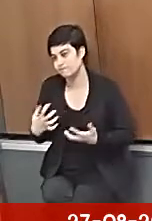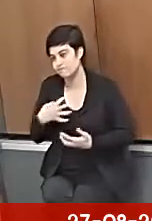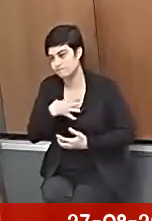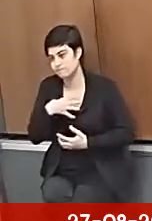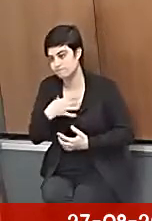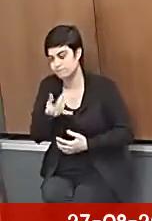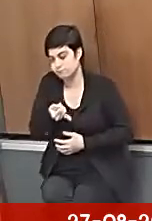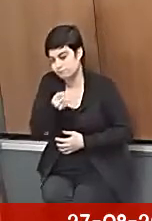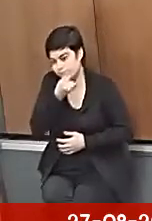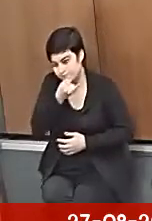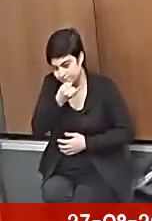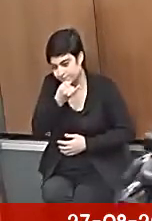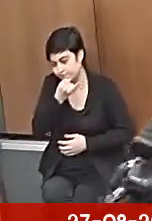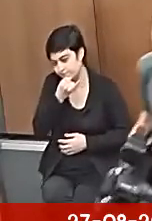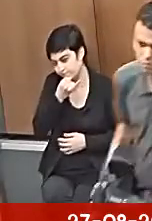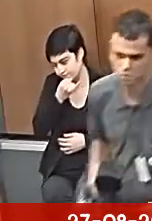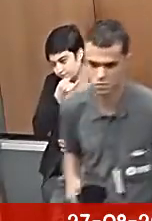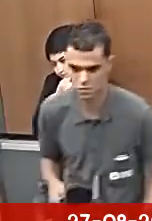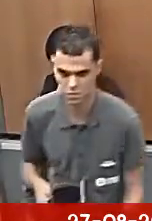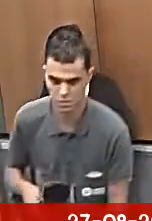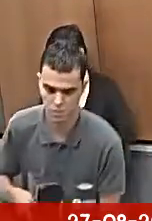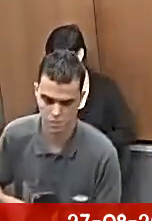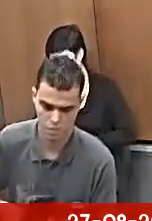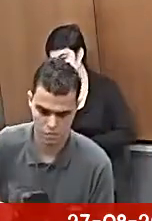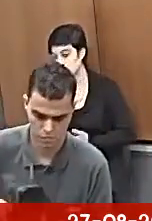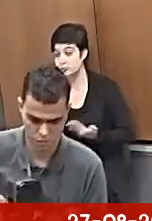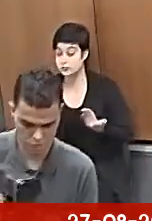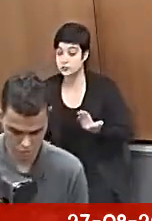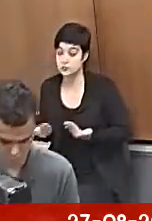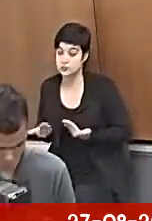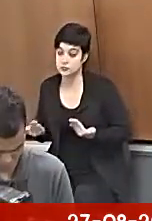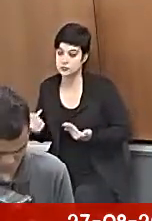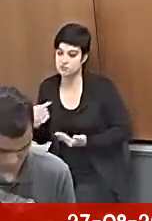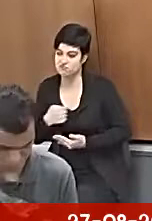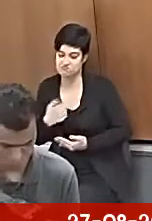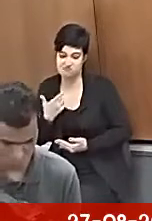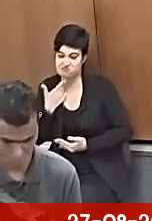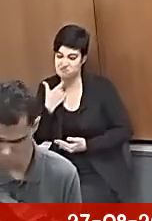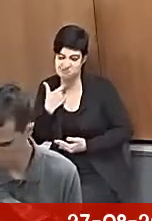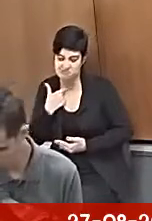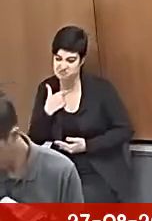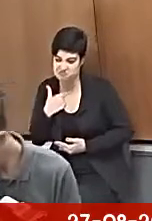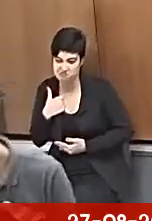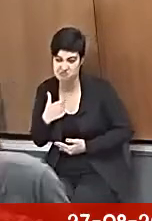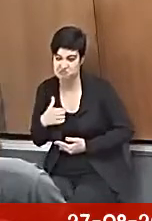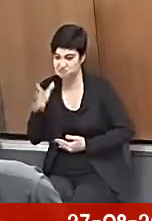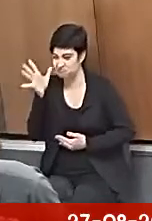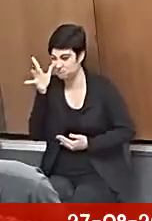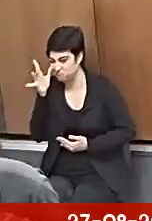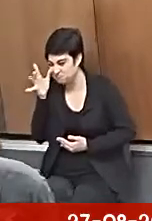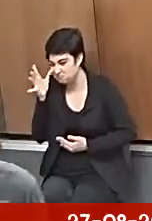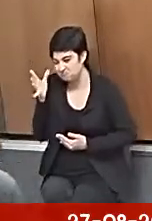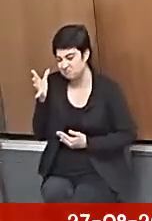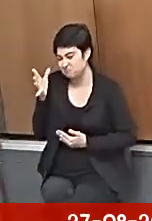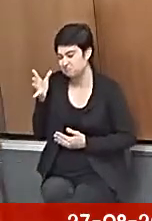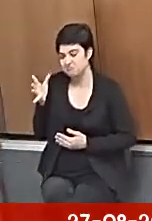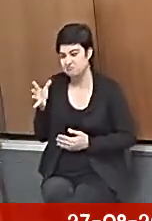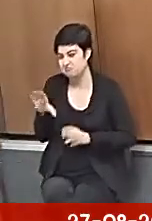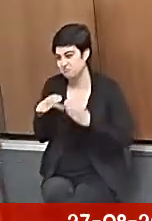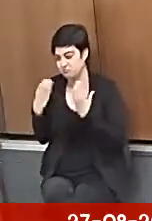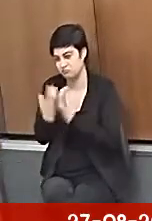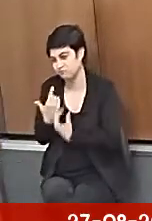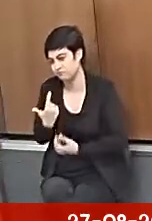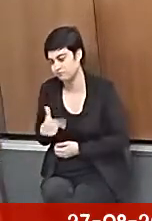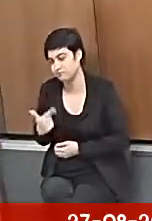frustrante negativa que eu tive atendeu hoje eu perdi a vontade o interesse de voltar ao campo por causa dessa confusão